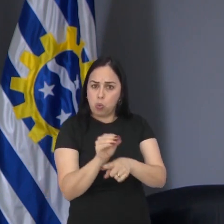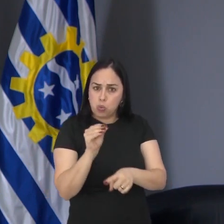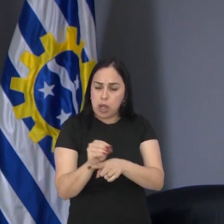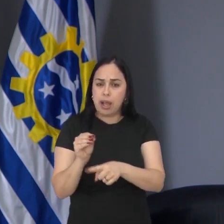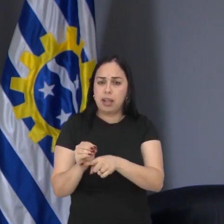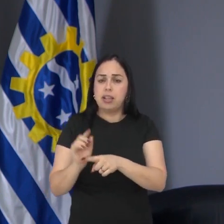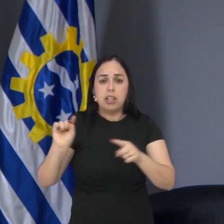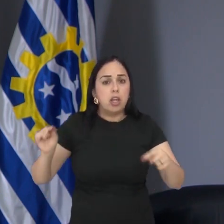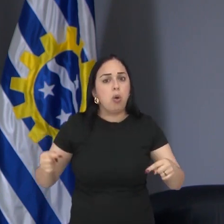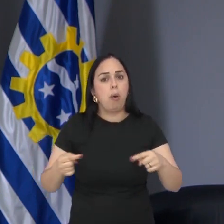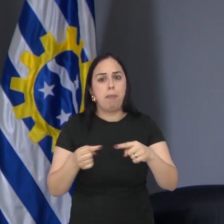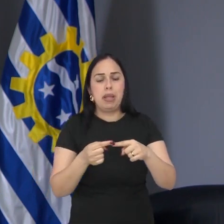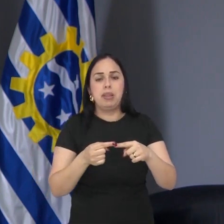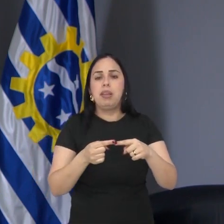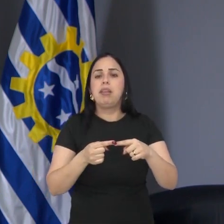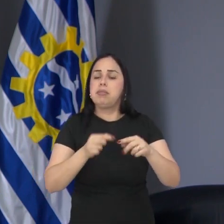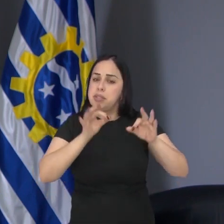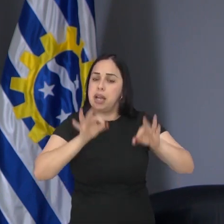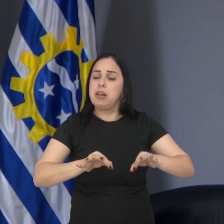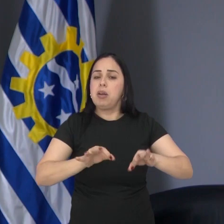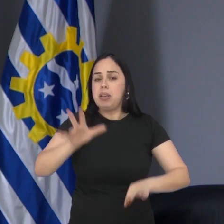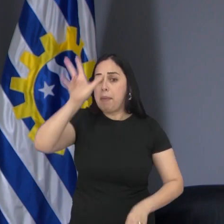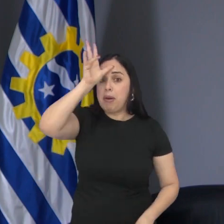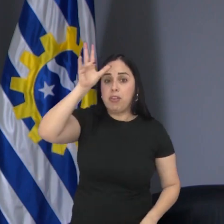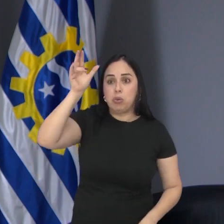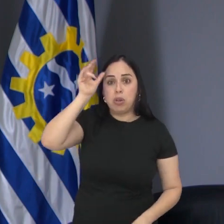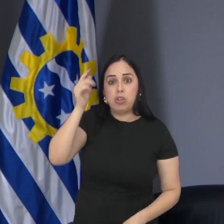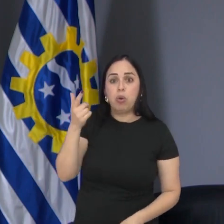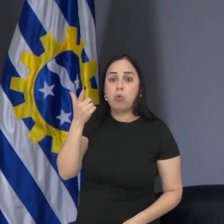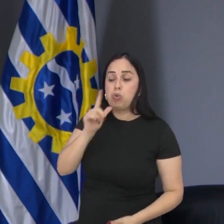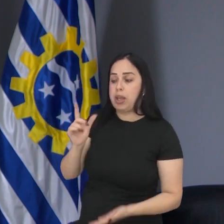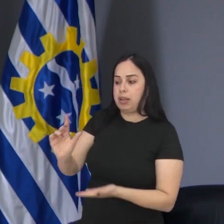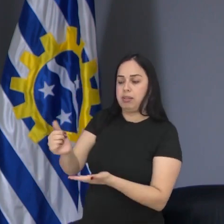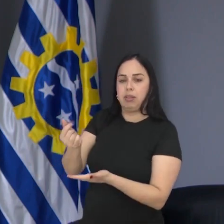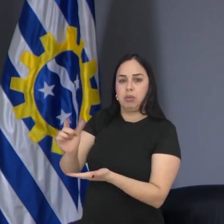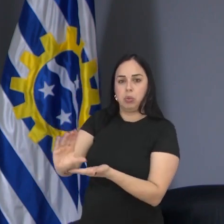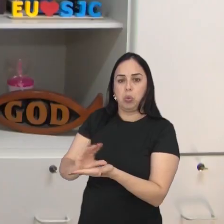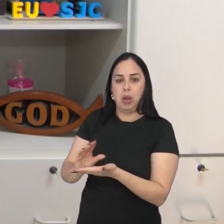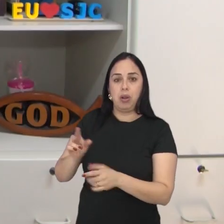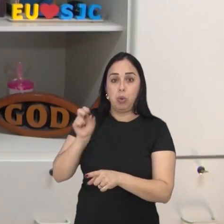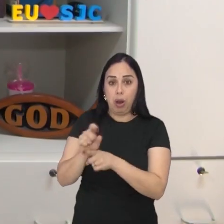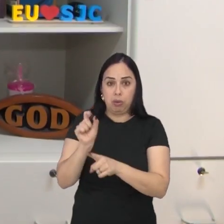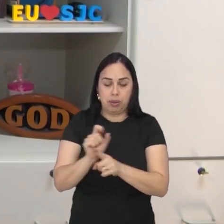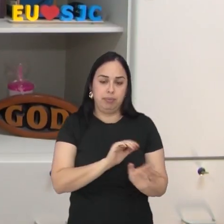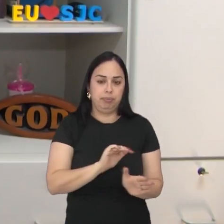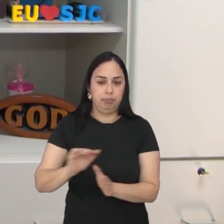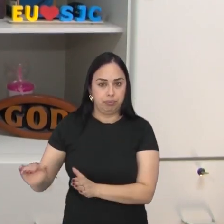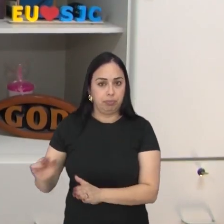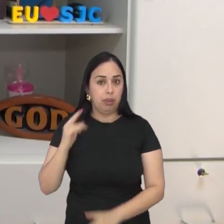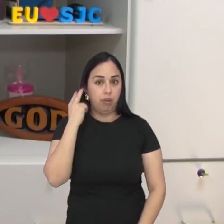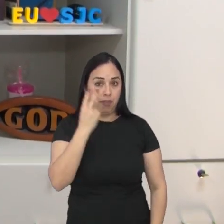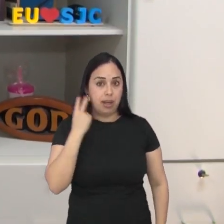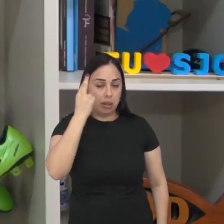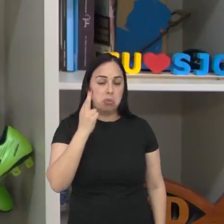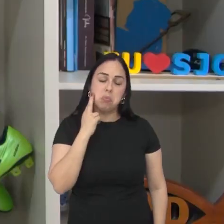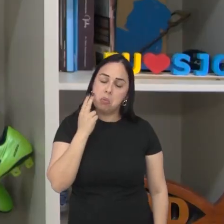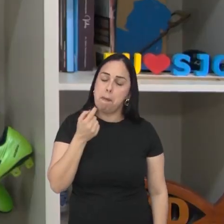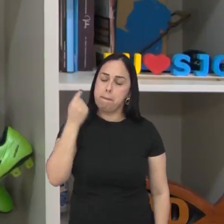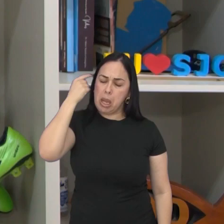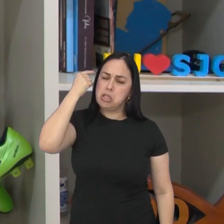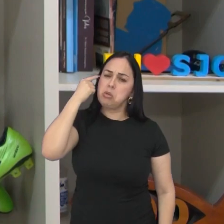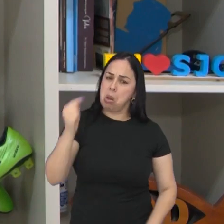Prefeitura só passa a receber o dinheiro da concessão do uso daquele equipamento. O vereador Renato Santiago avalia